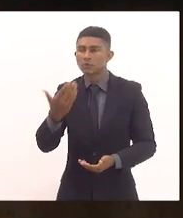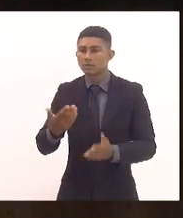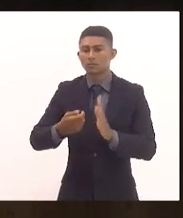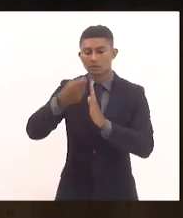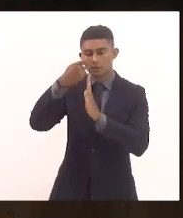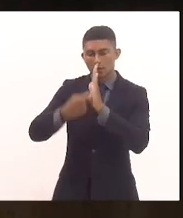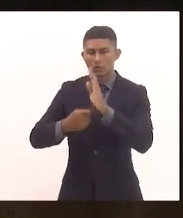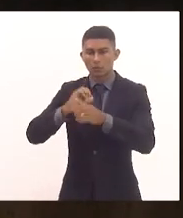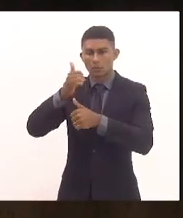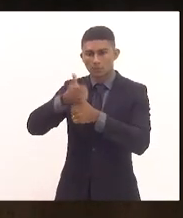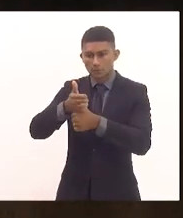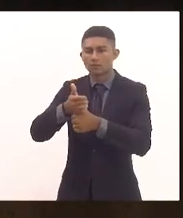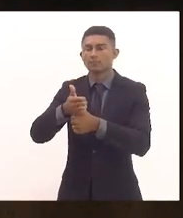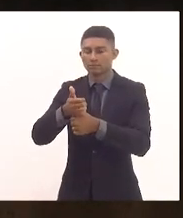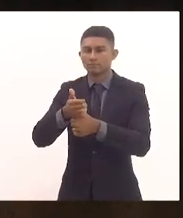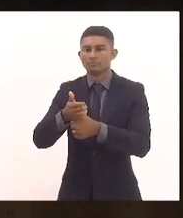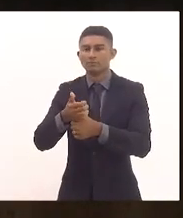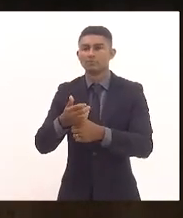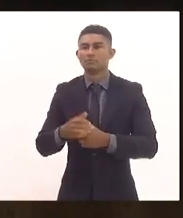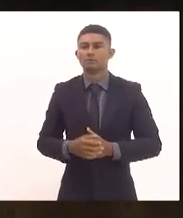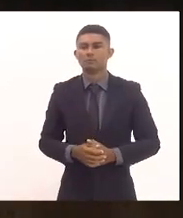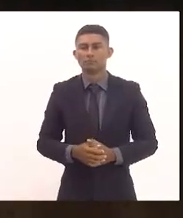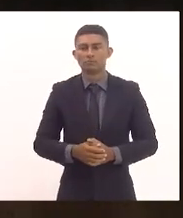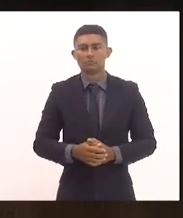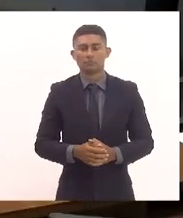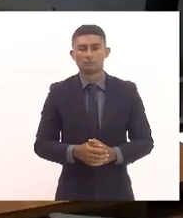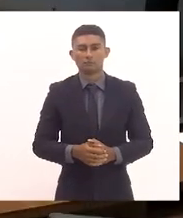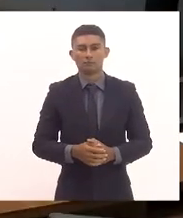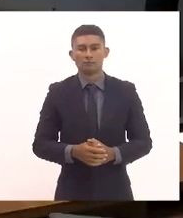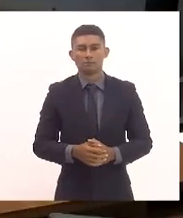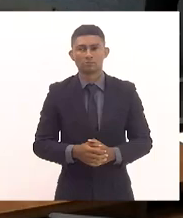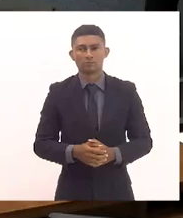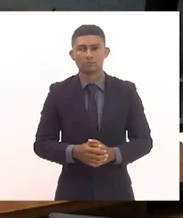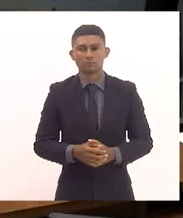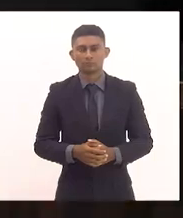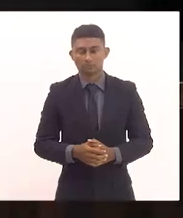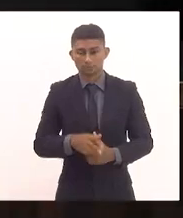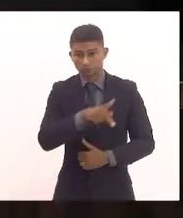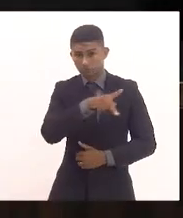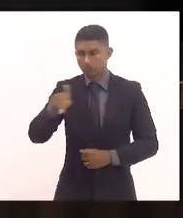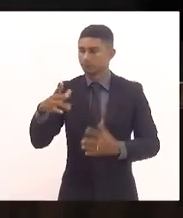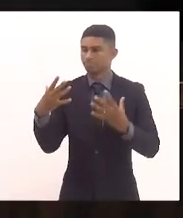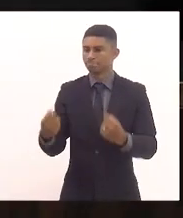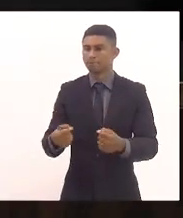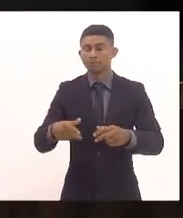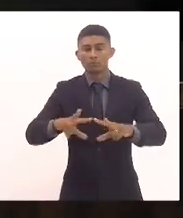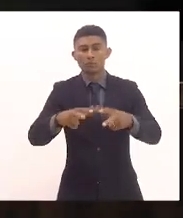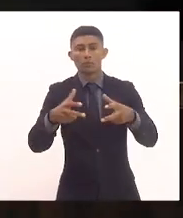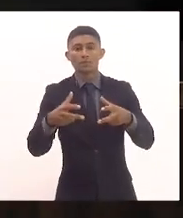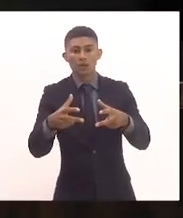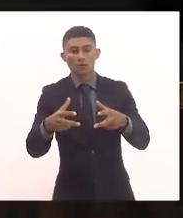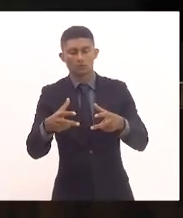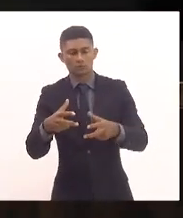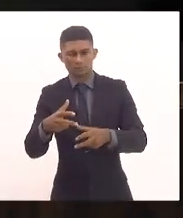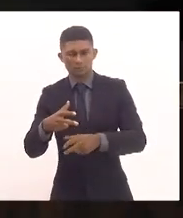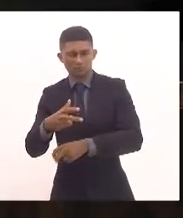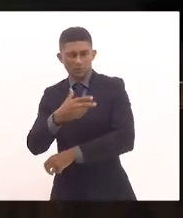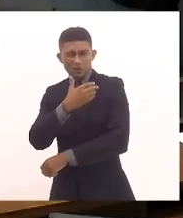substitutivo, pedindo forma final de redação, senhor presidente. A presidência defere. Pela Comissão de Combate à